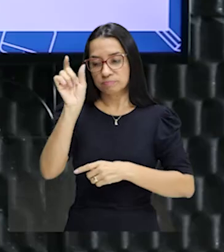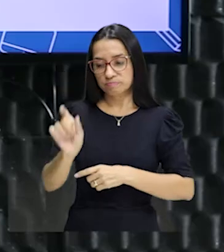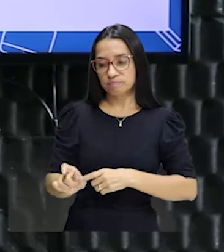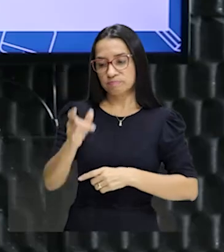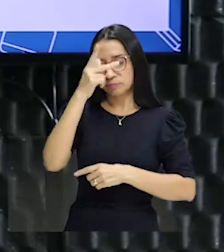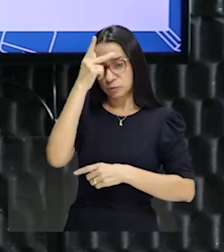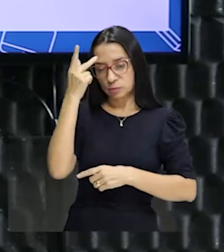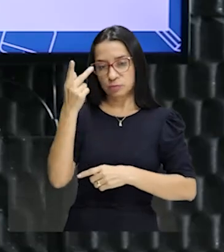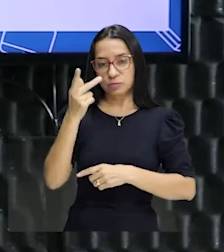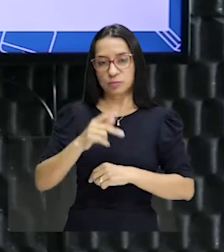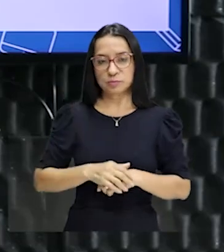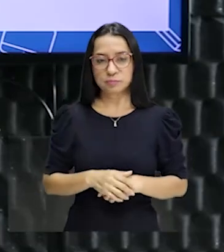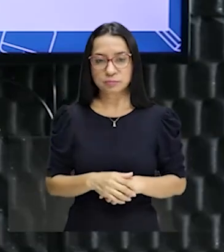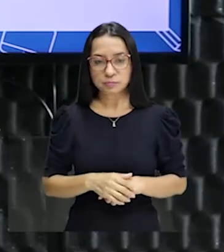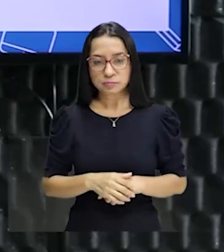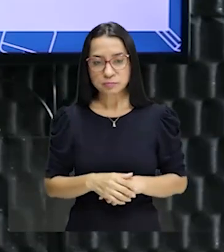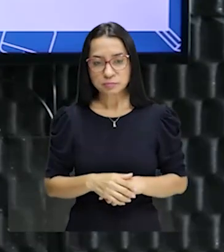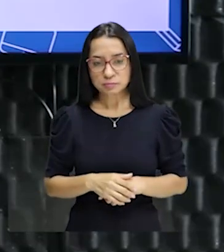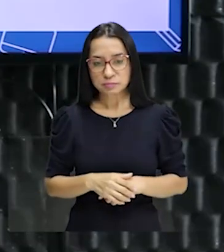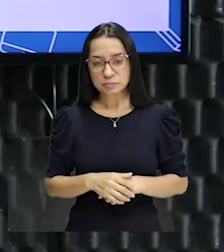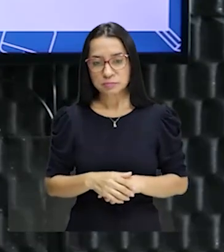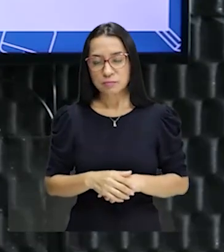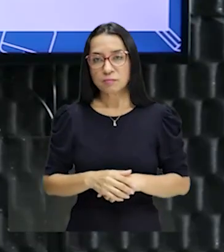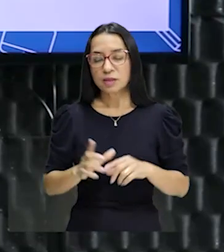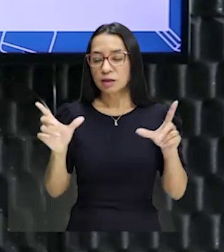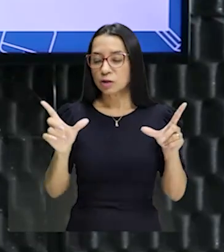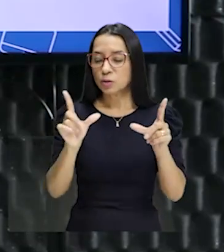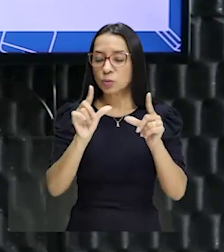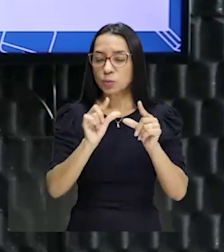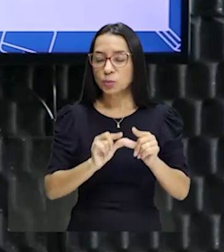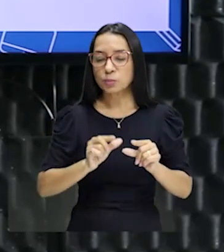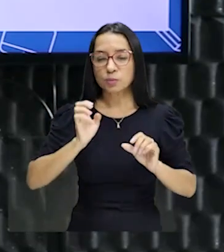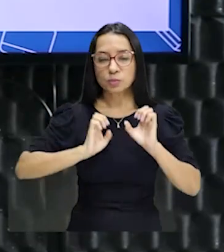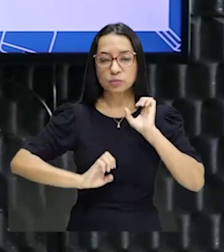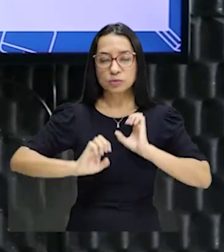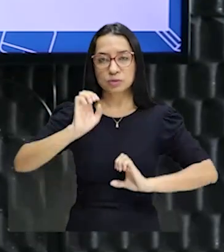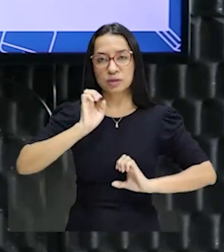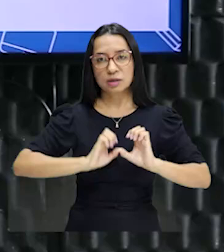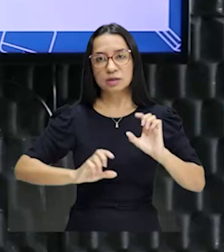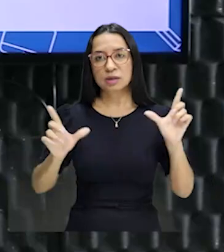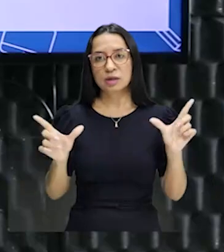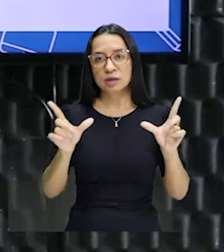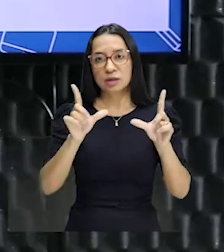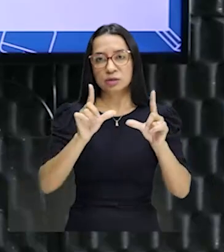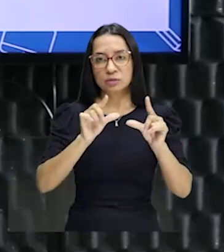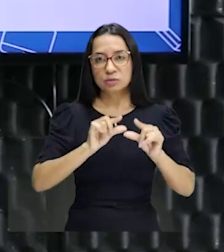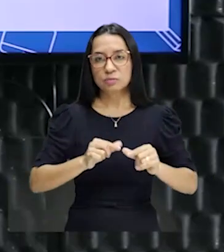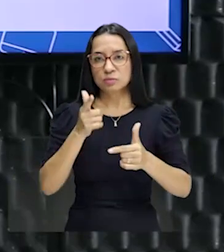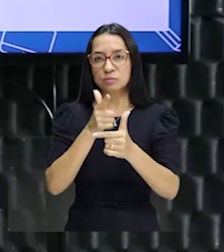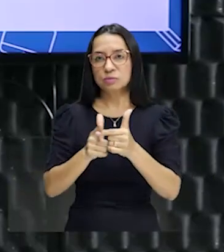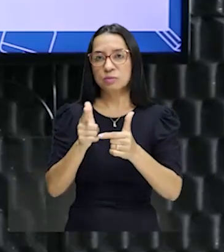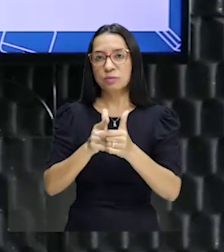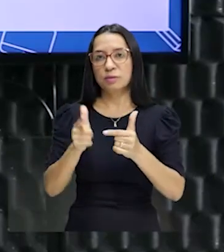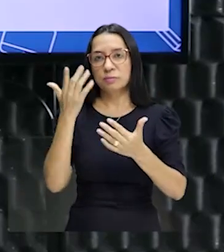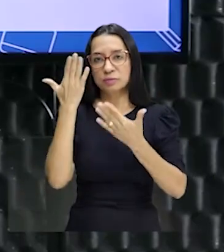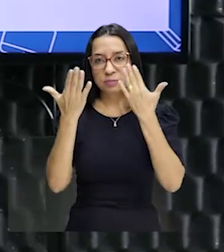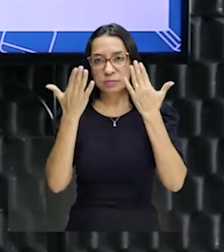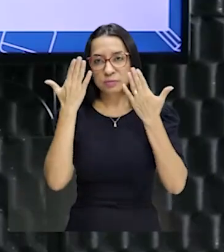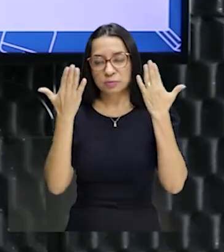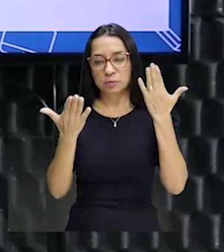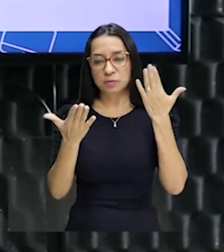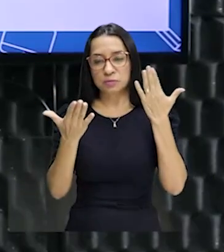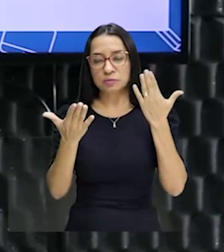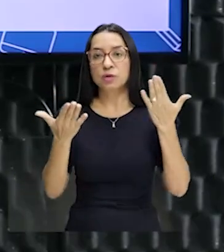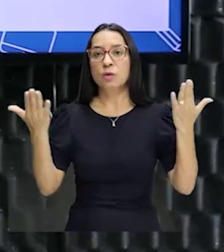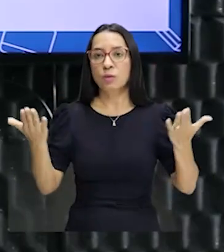primordial. Alivia o estresse, alivia os transtornos psicológicos. Nós estamos vivendo